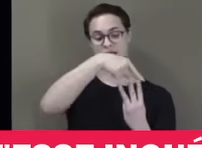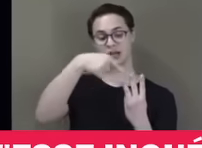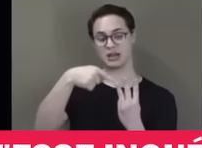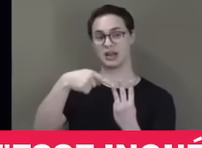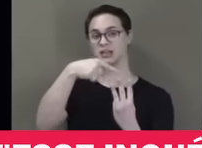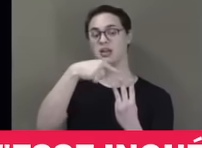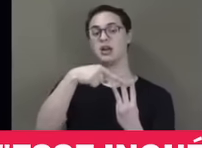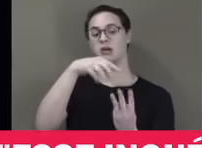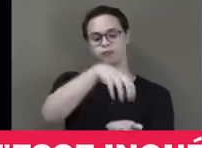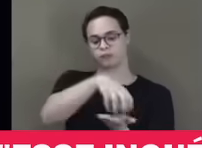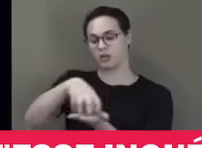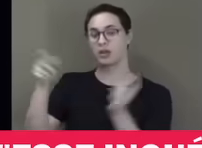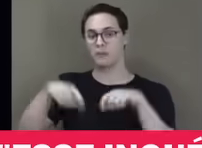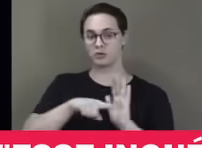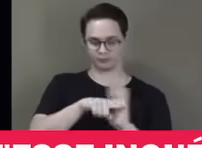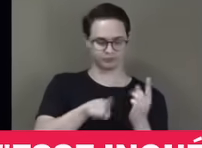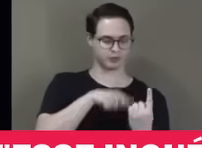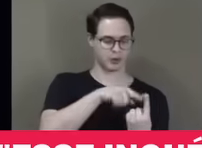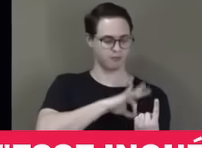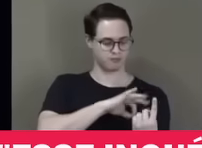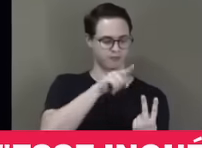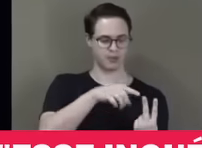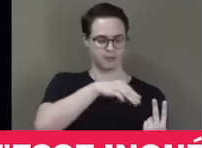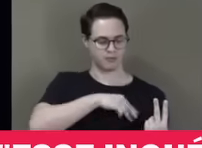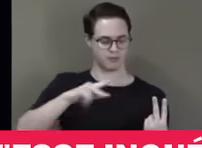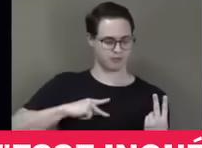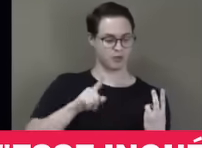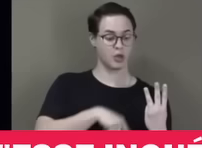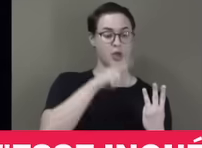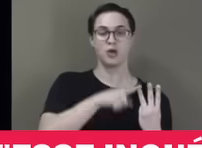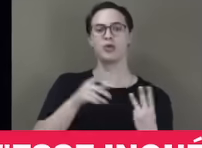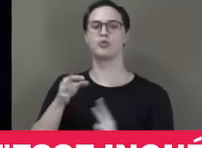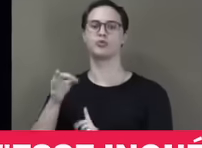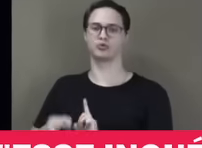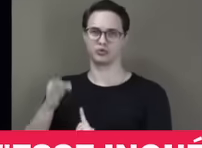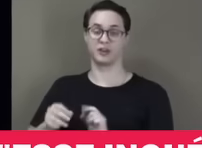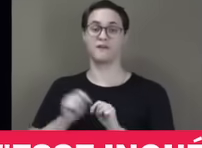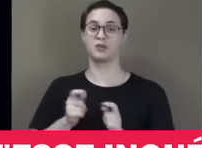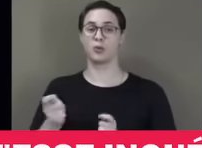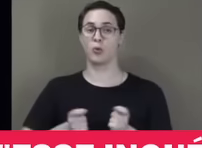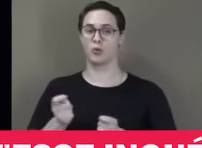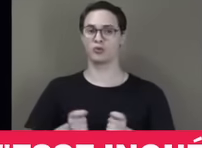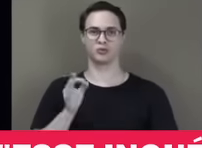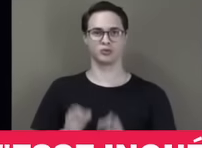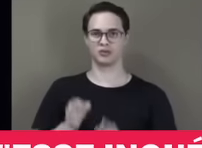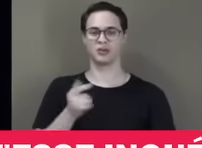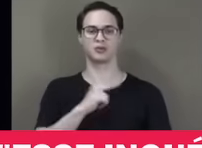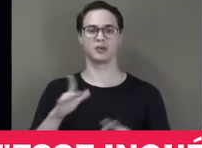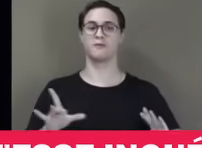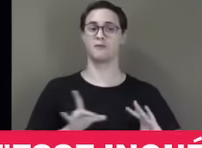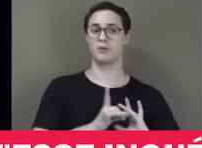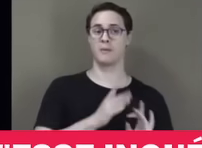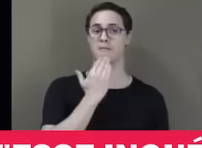no inquérito. A autoridade policial, o Ministério Público e o juiz, que faz o controle judicial e não é vinculado